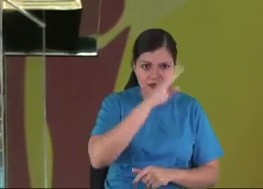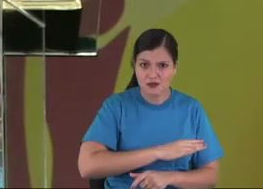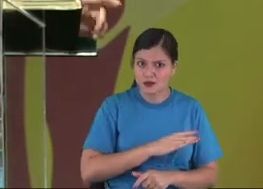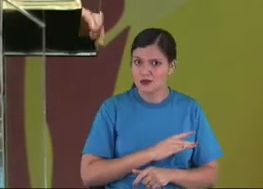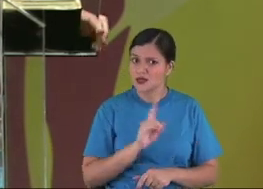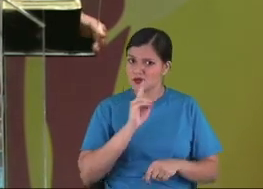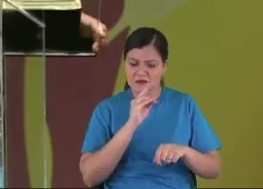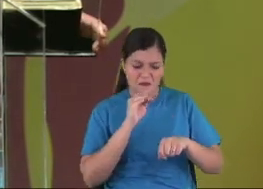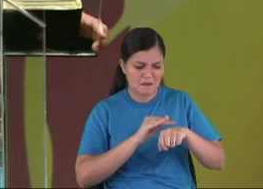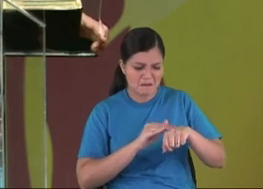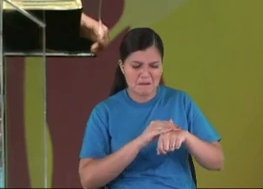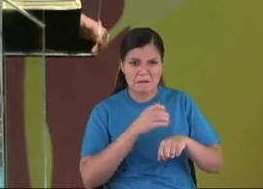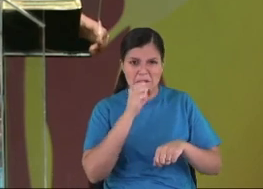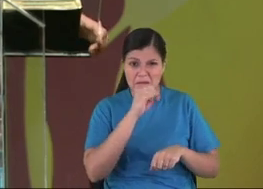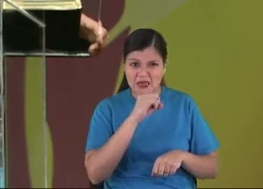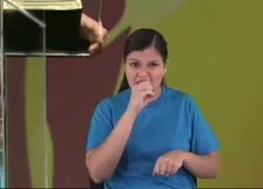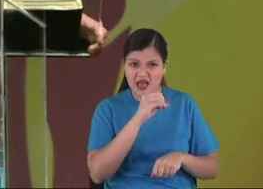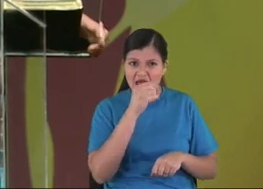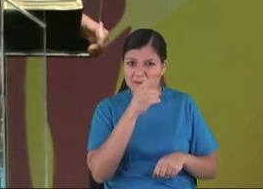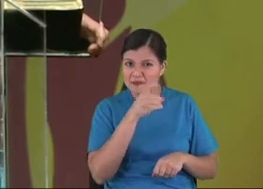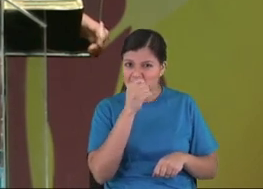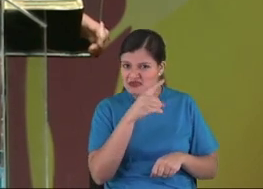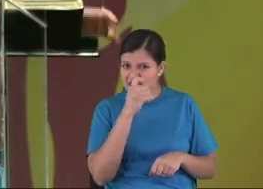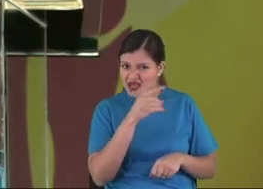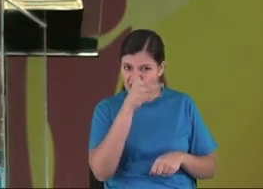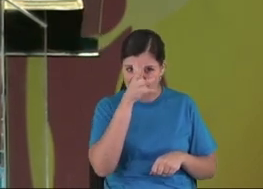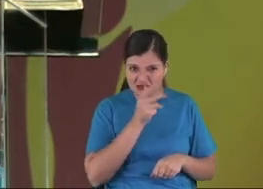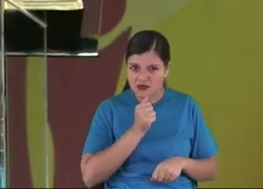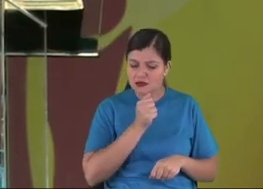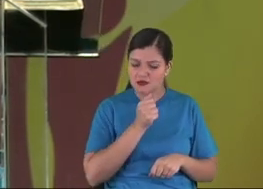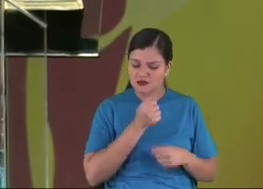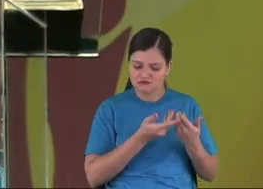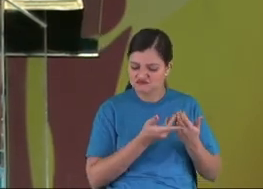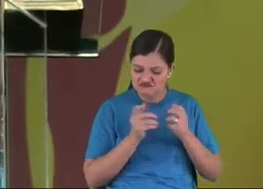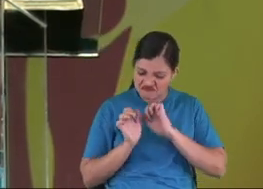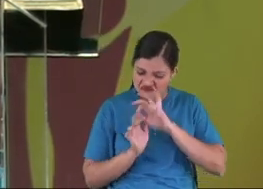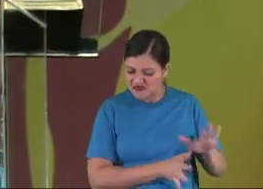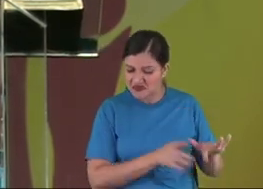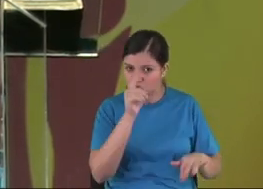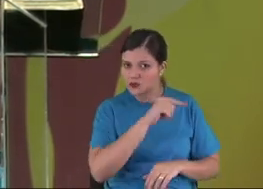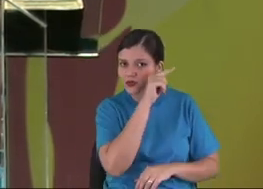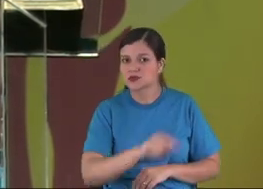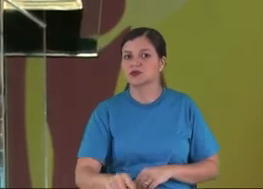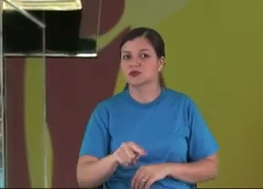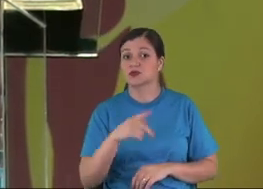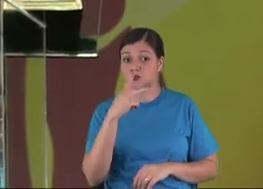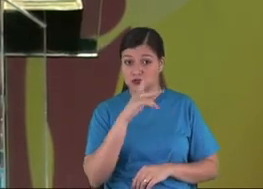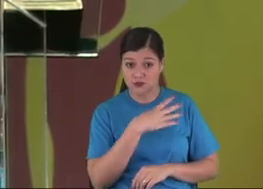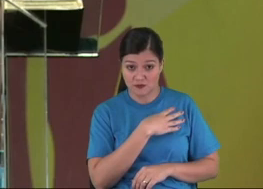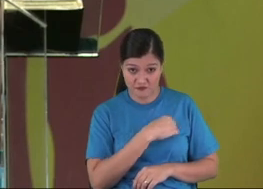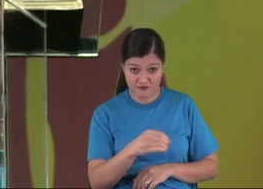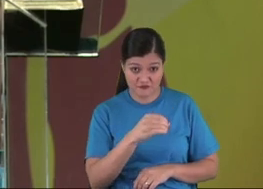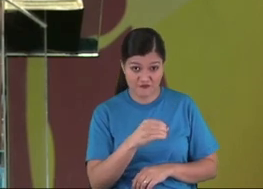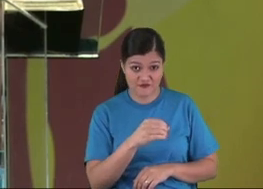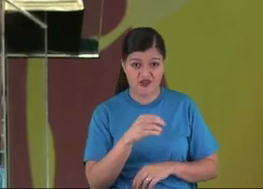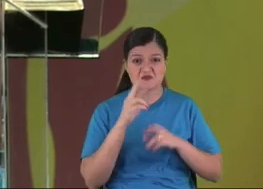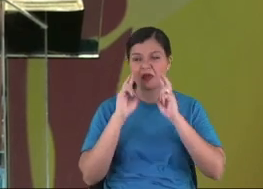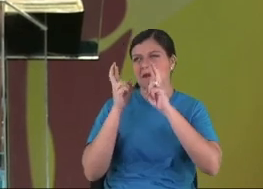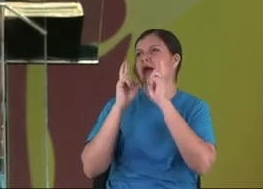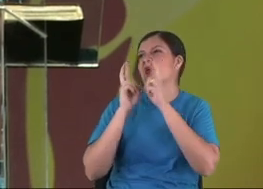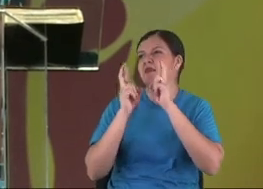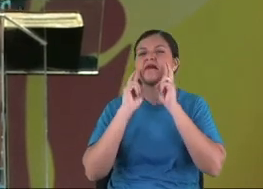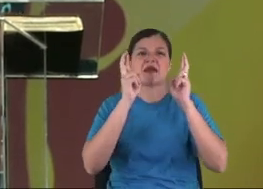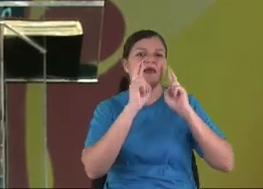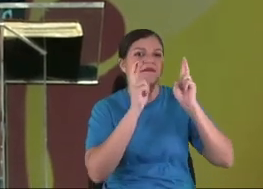fiada, nem piadas imorais, né? Corte essas coisas, não permita que o seu filho ande resmungando,